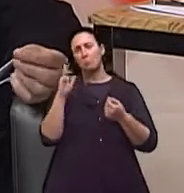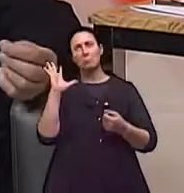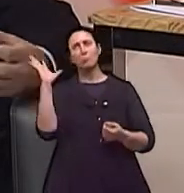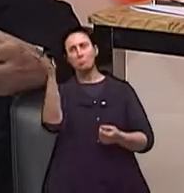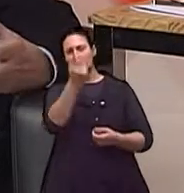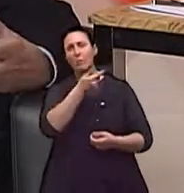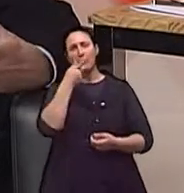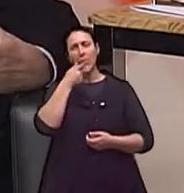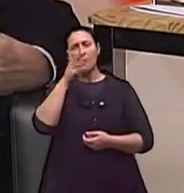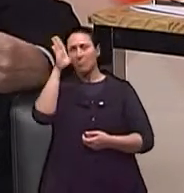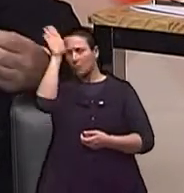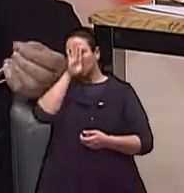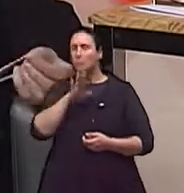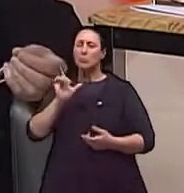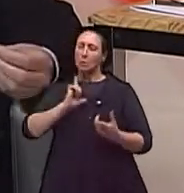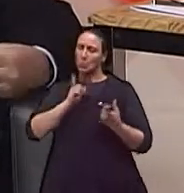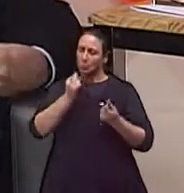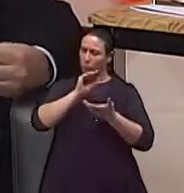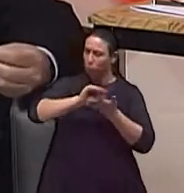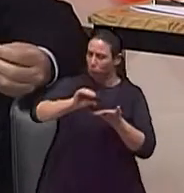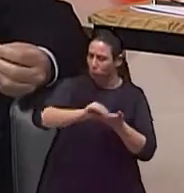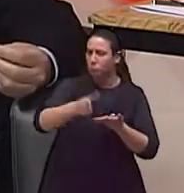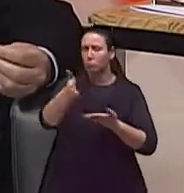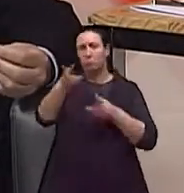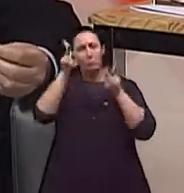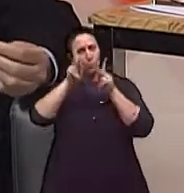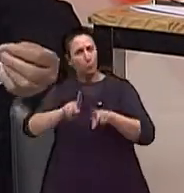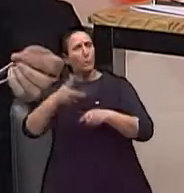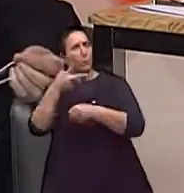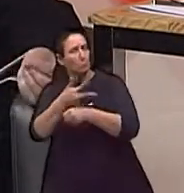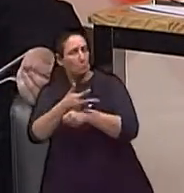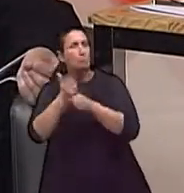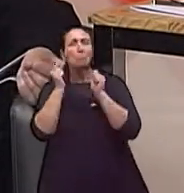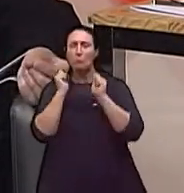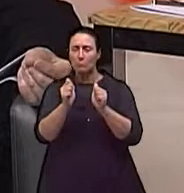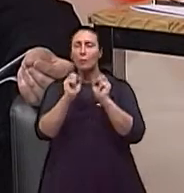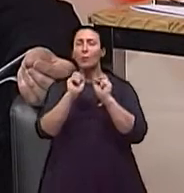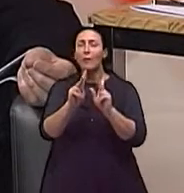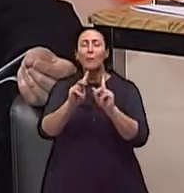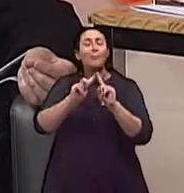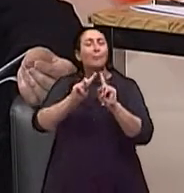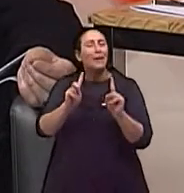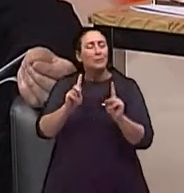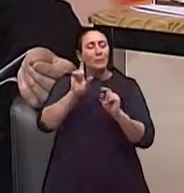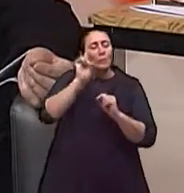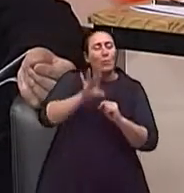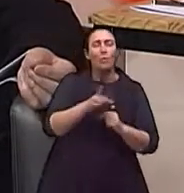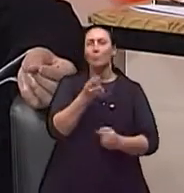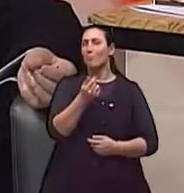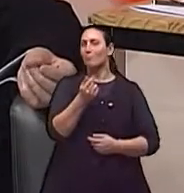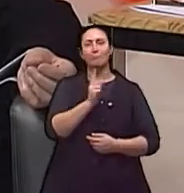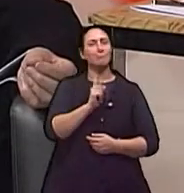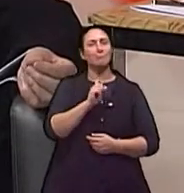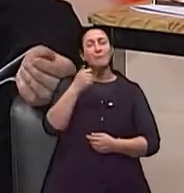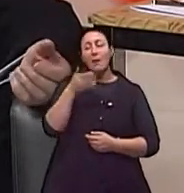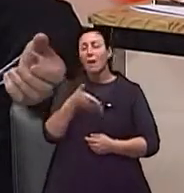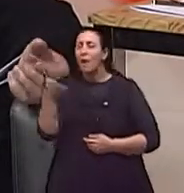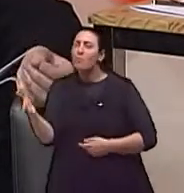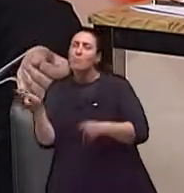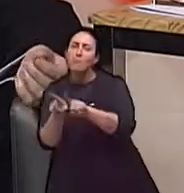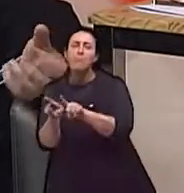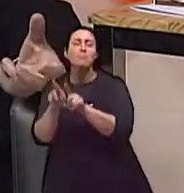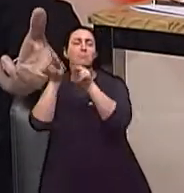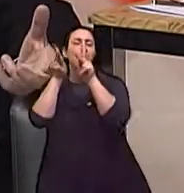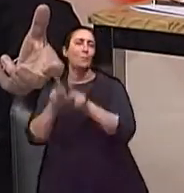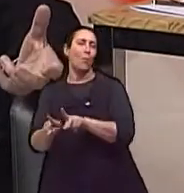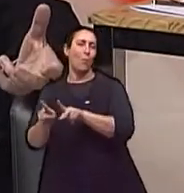nosso dispor de recursos para poder mas sem a nossa poupança afetiva sem ter pessoas com que